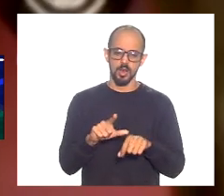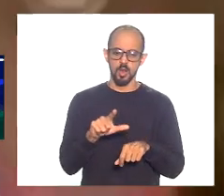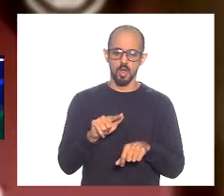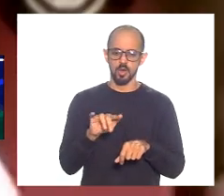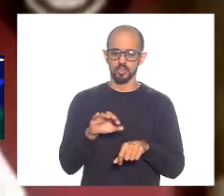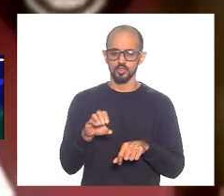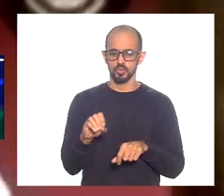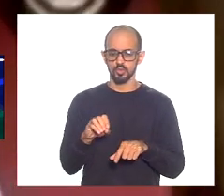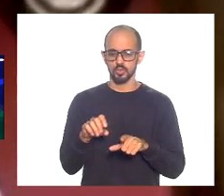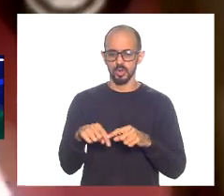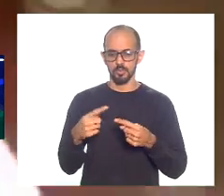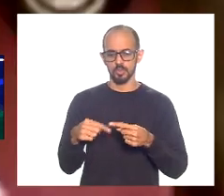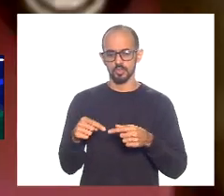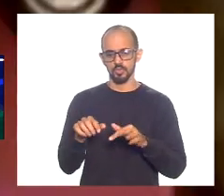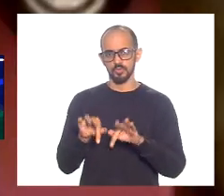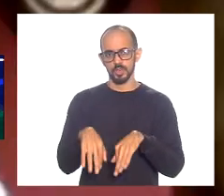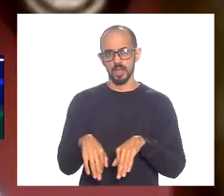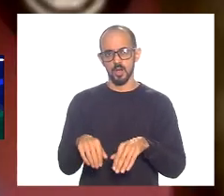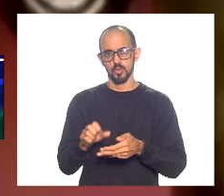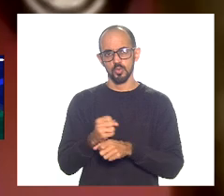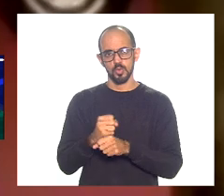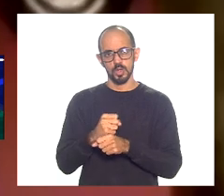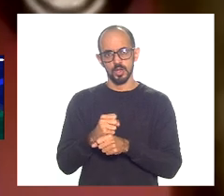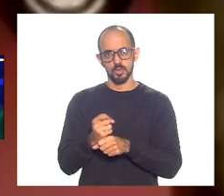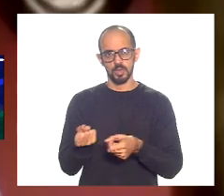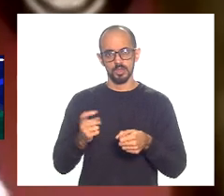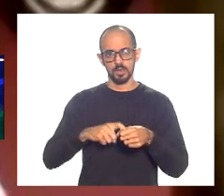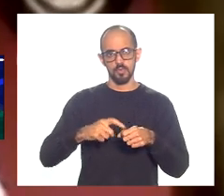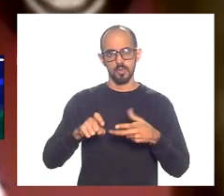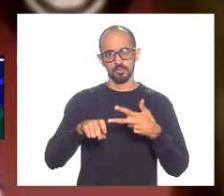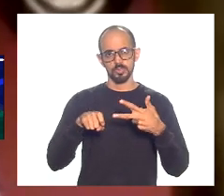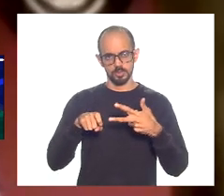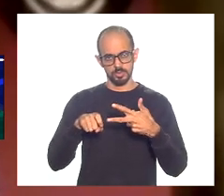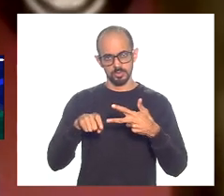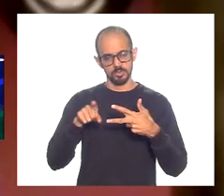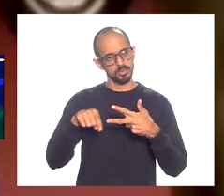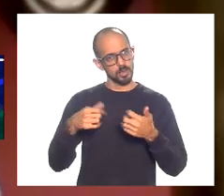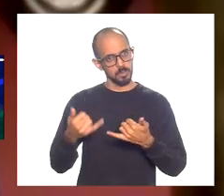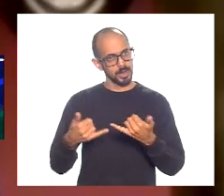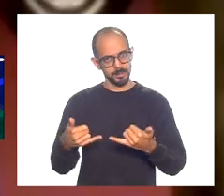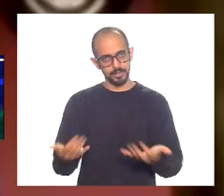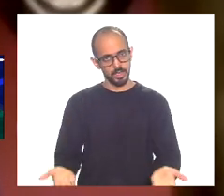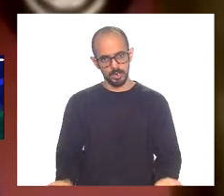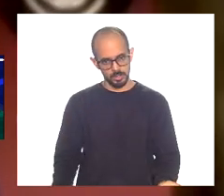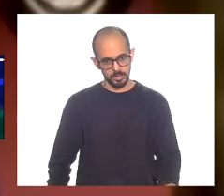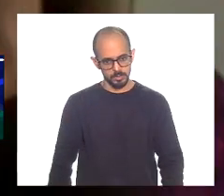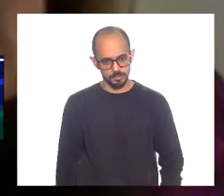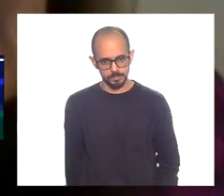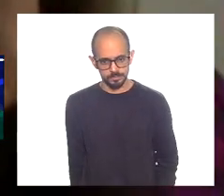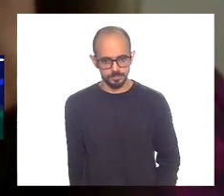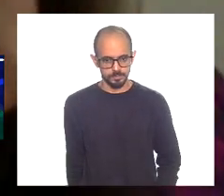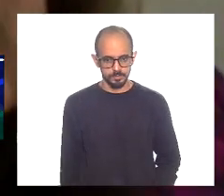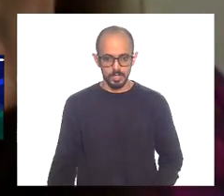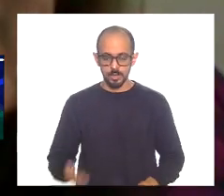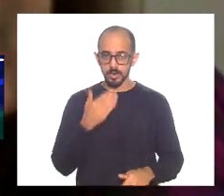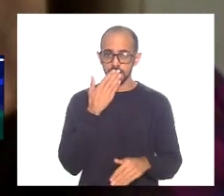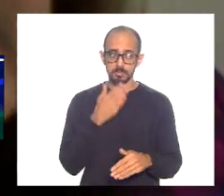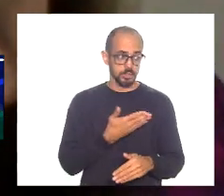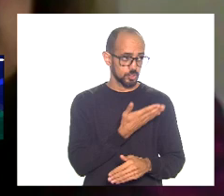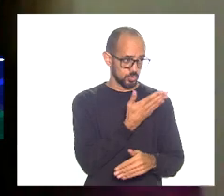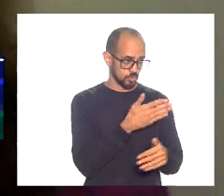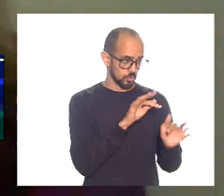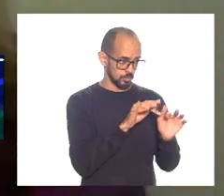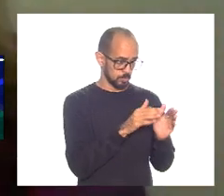ano, tem dinheiro sobrando. Aí devolve para o executivo? Isso é brincadeira, né? Isso é brincadeira. E a Vossa Excelência para concluir, por